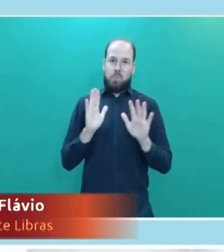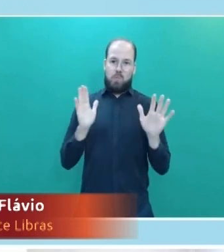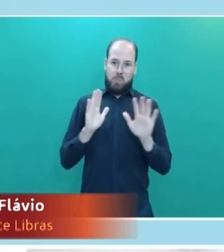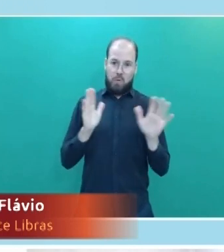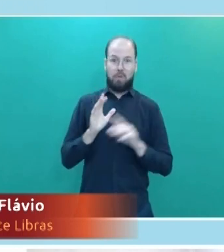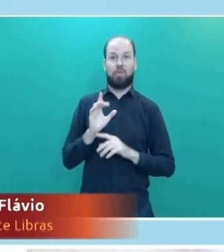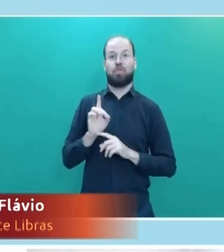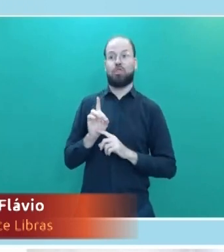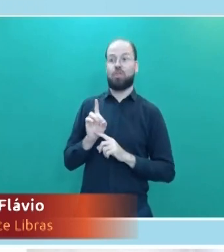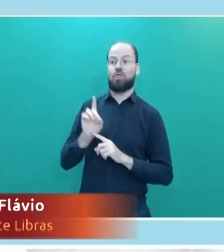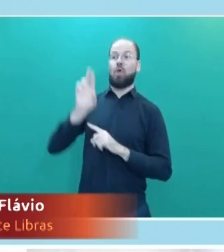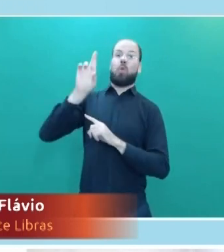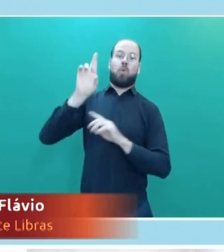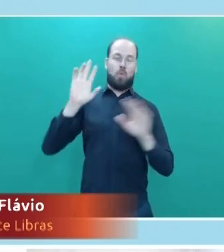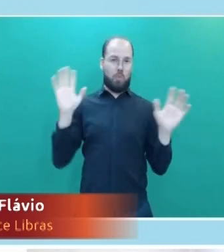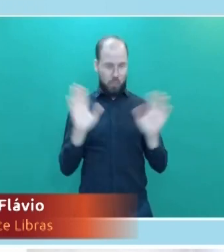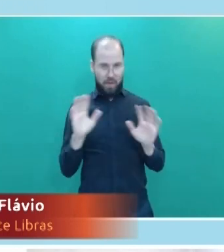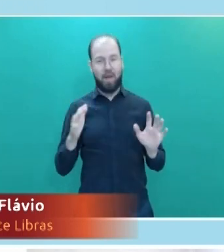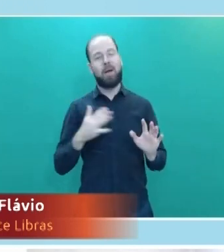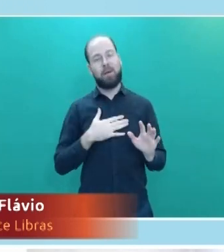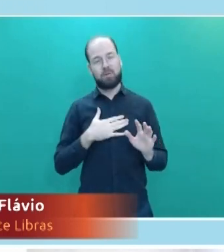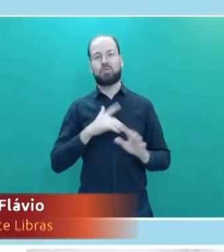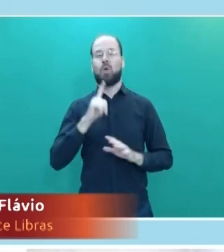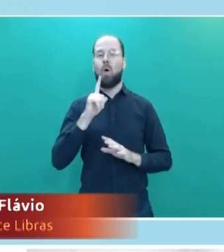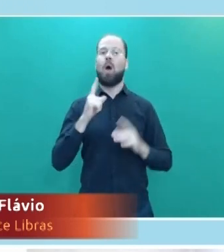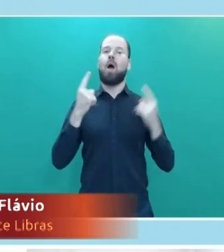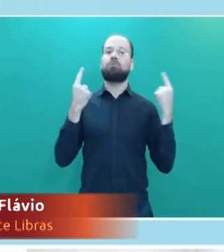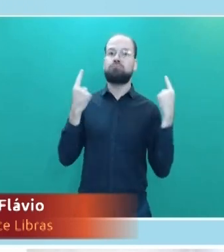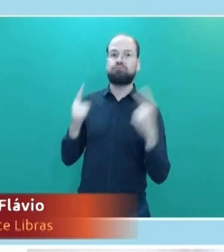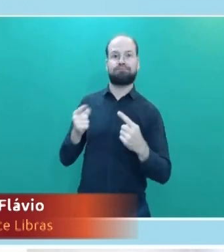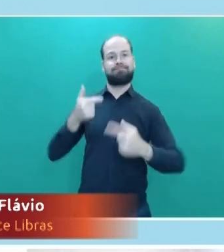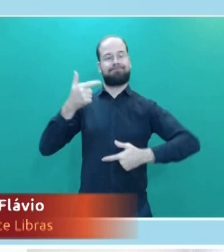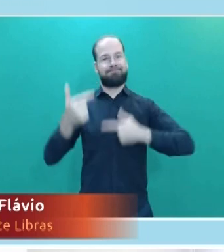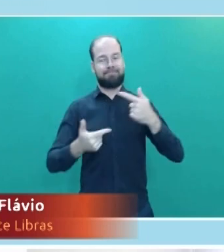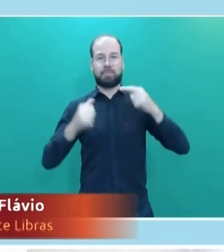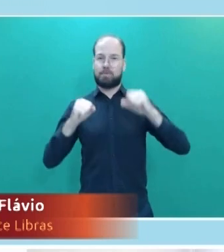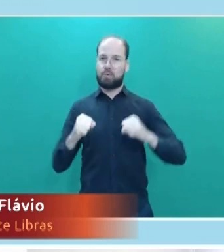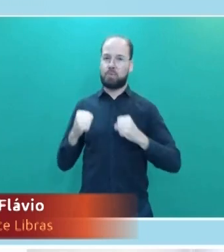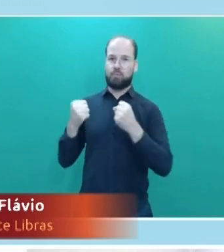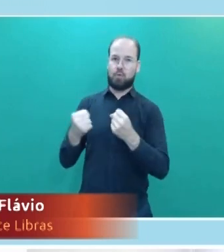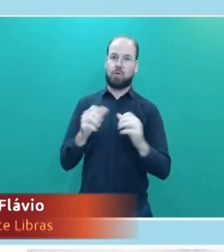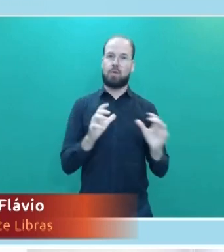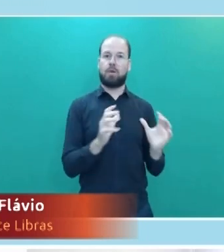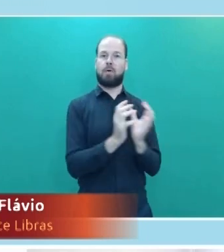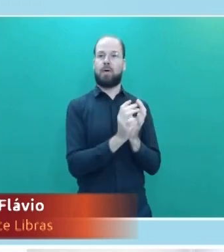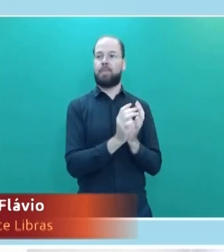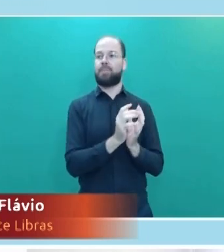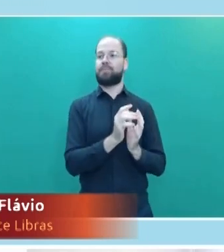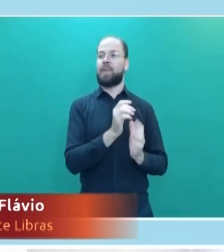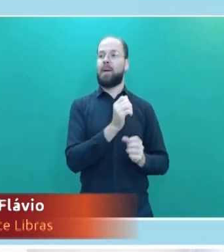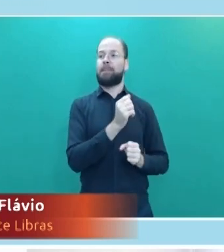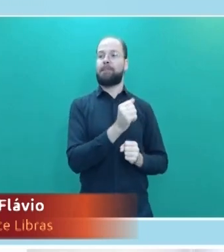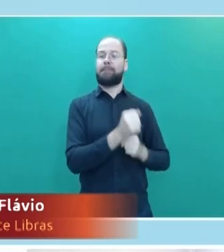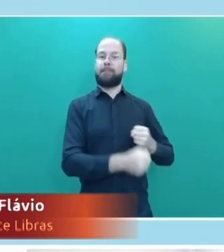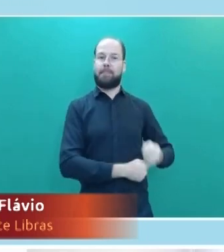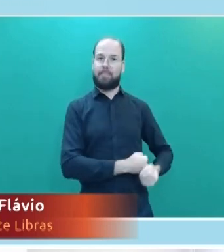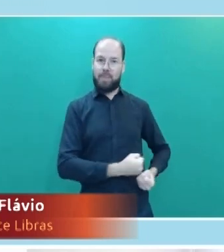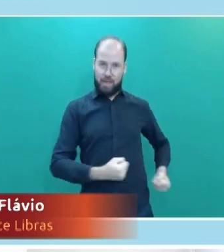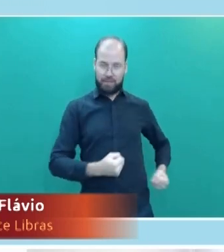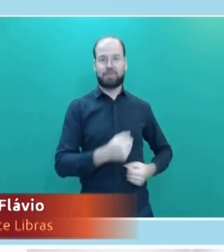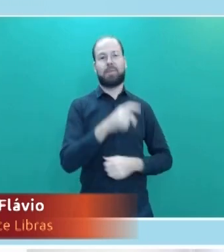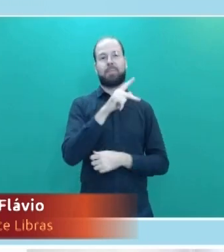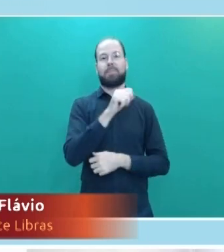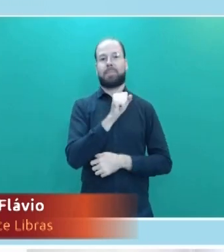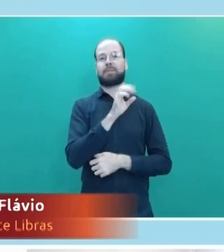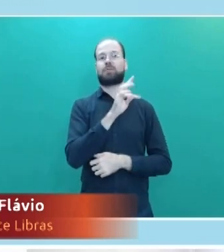dominicano, envolvido nesse combate ao trabalho escravo aqui na Pastoral da Terra. Às vezes as pessoas